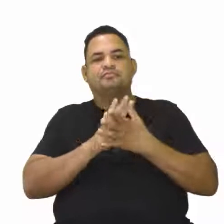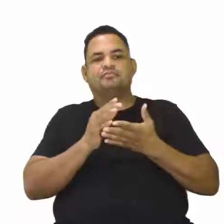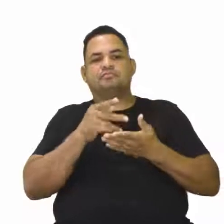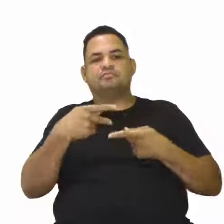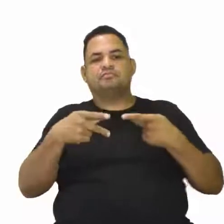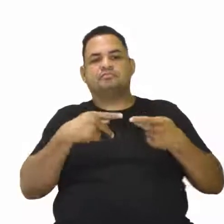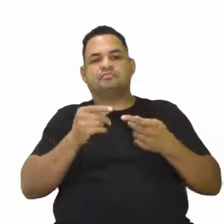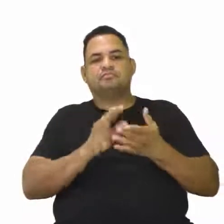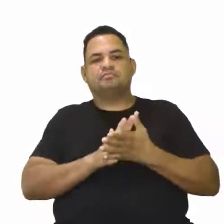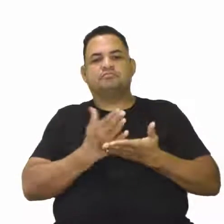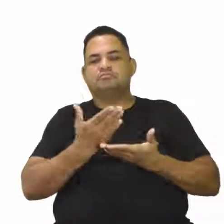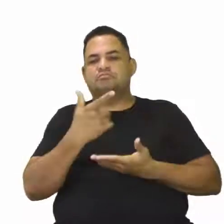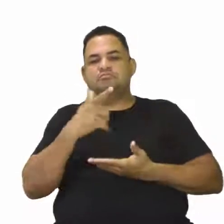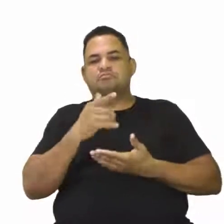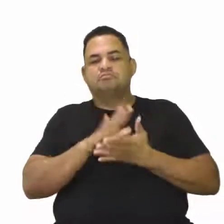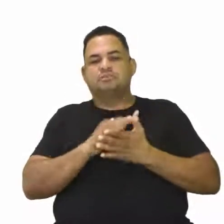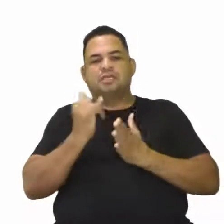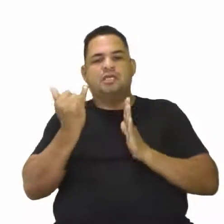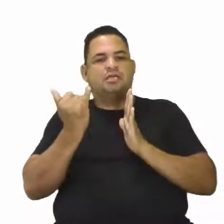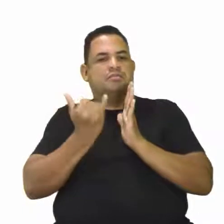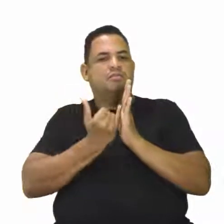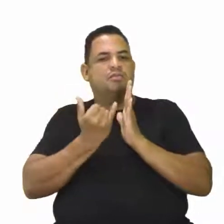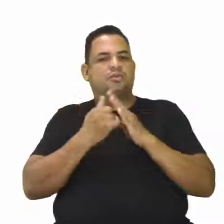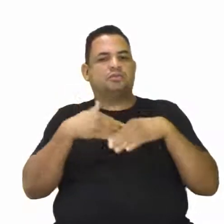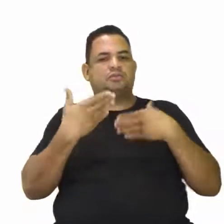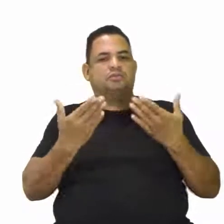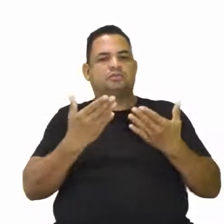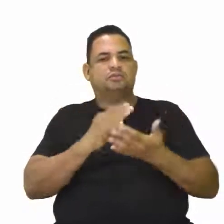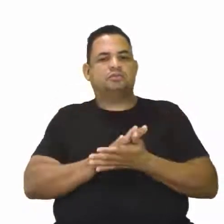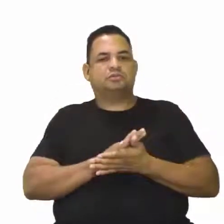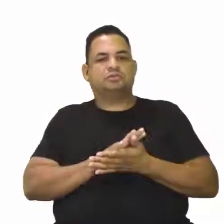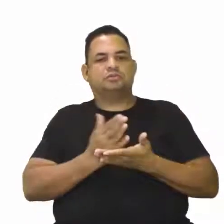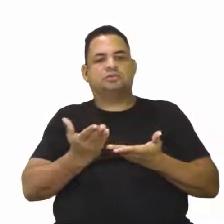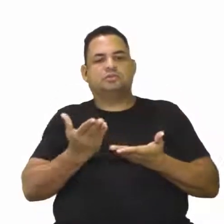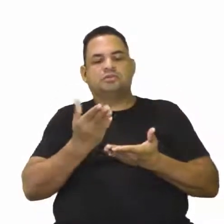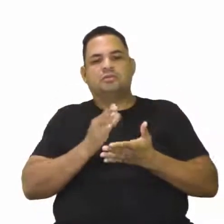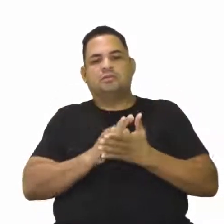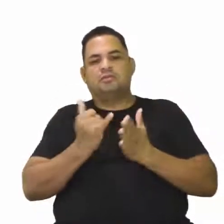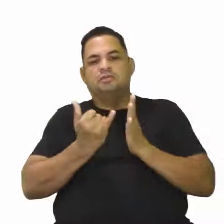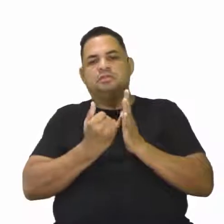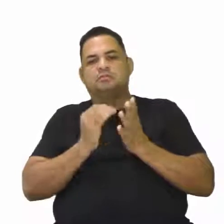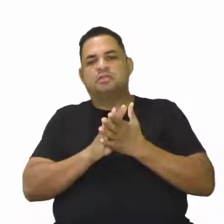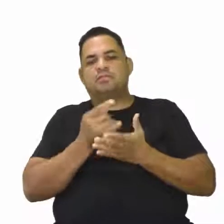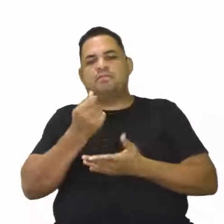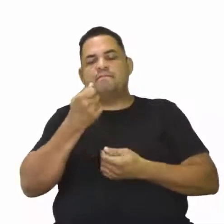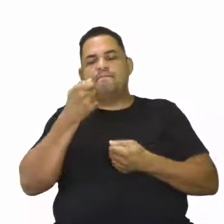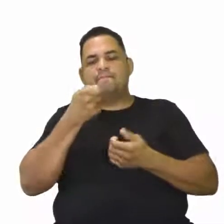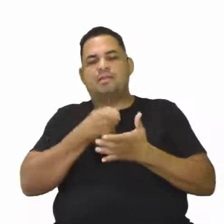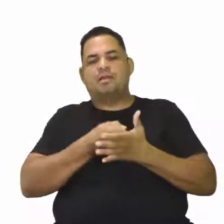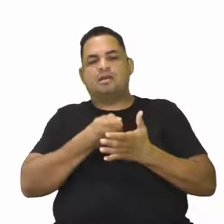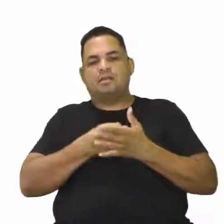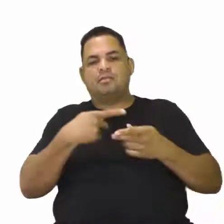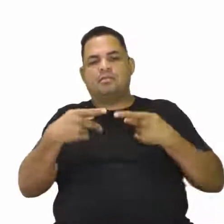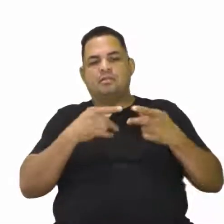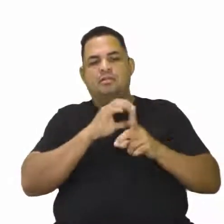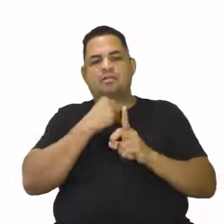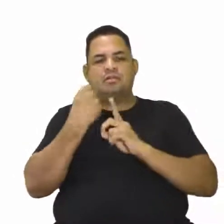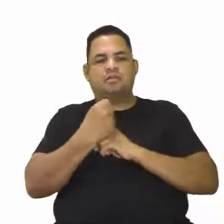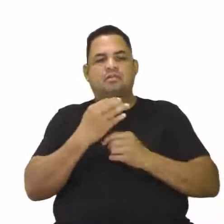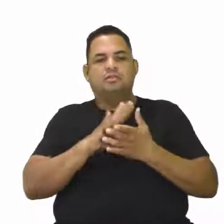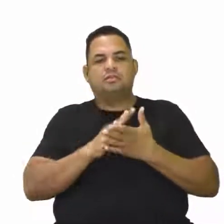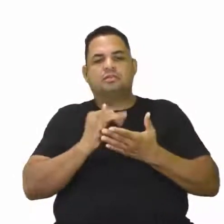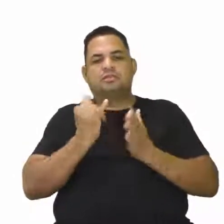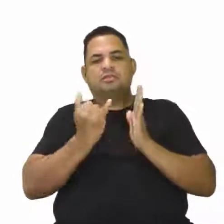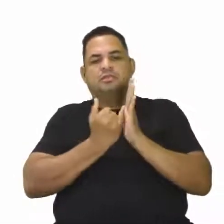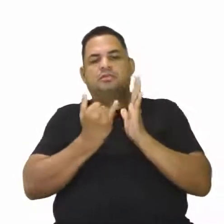terão isenção de impostos. Destina parte de seus impostos para o custeio de programas sociais. Destina a criação de